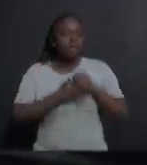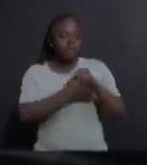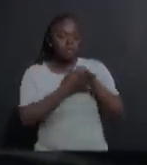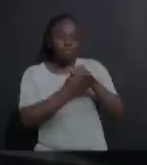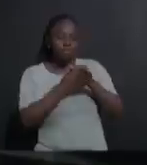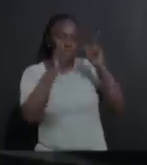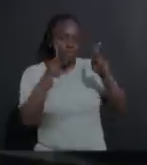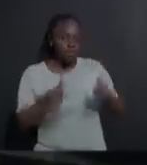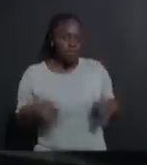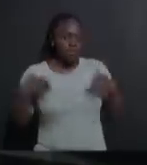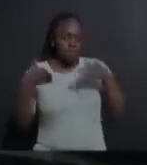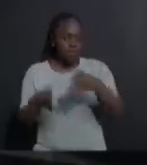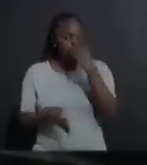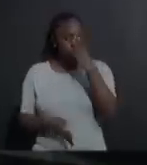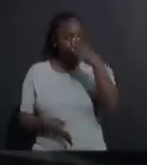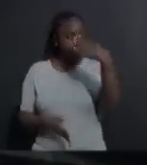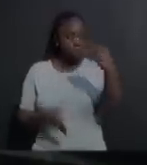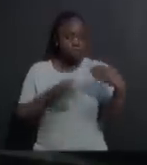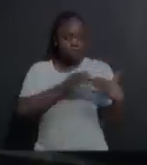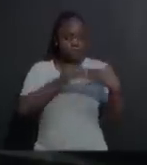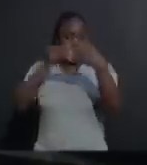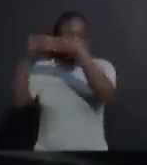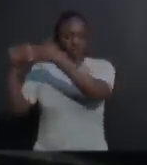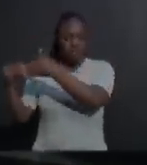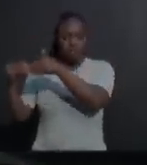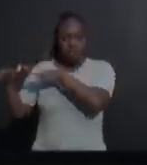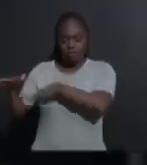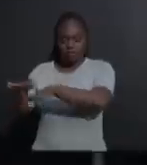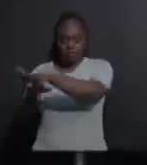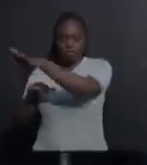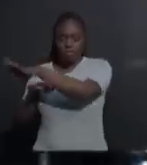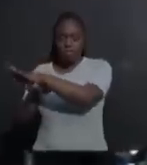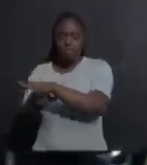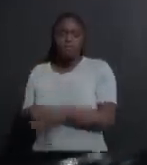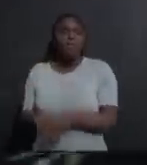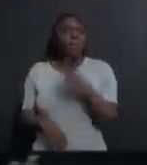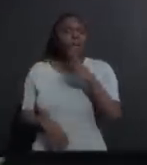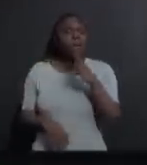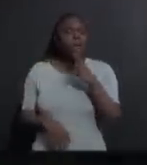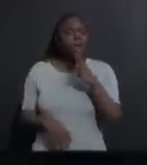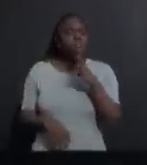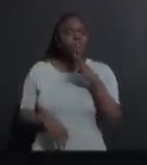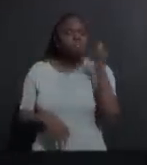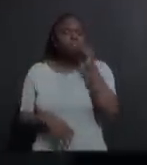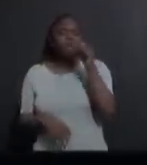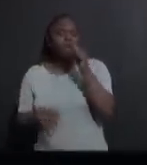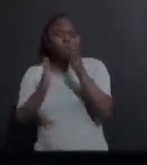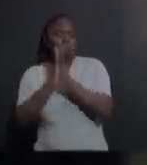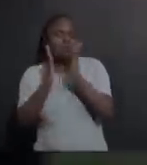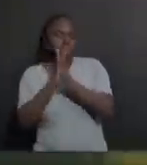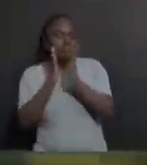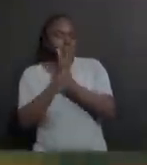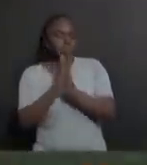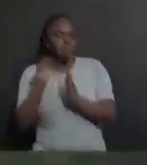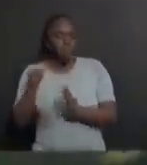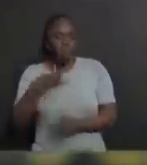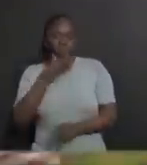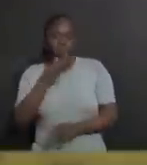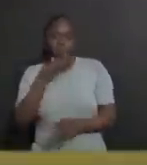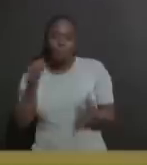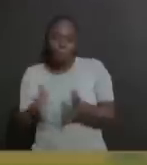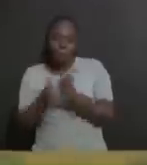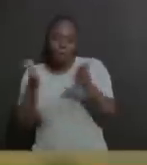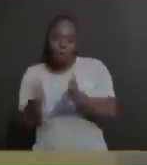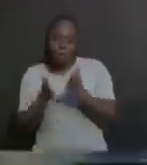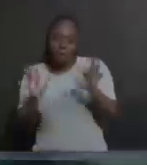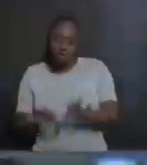chegam na van que leva pro estacionamento. E eu conheço muitas meninas, já orei com ele. É um menino muito pobre, muito